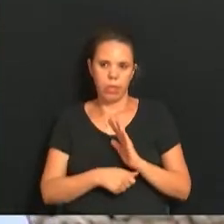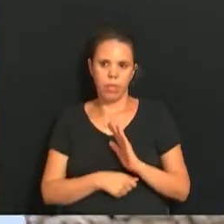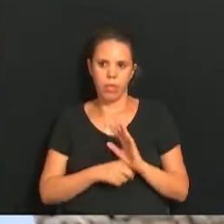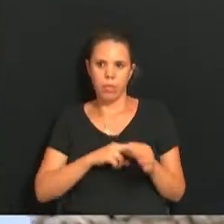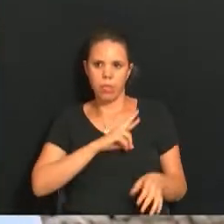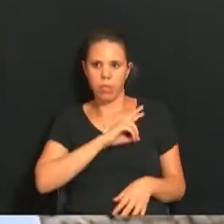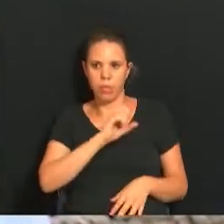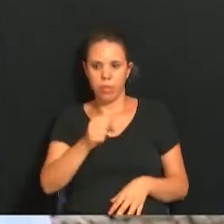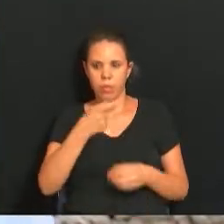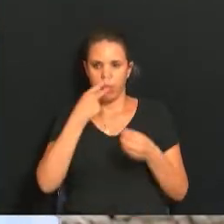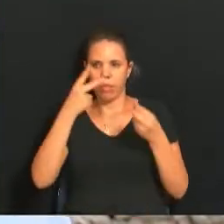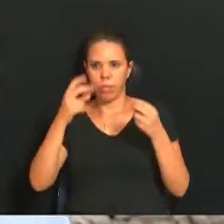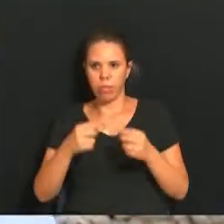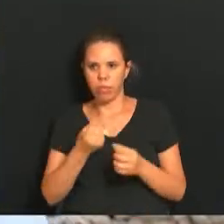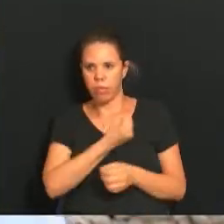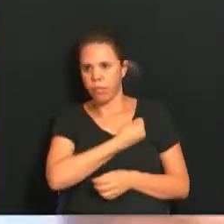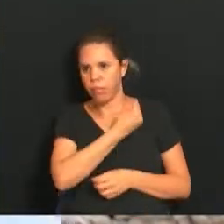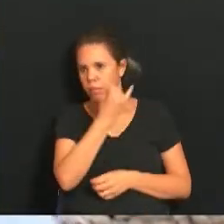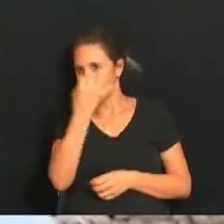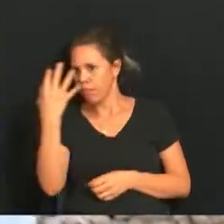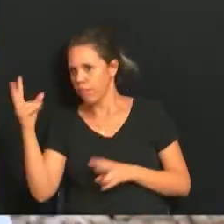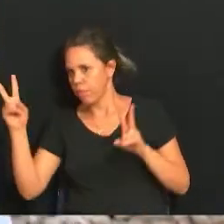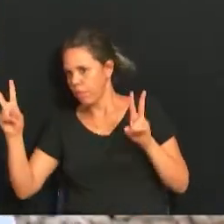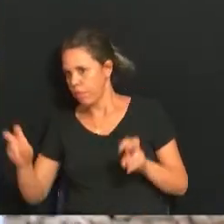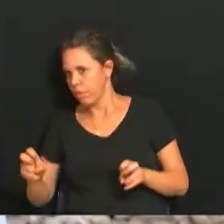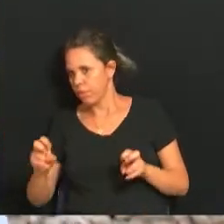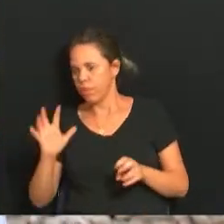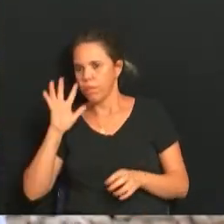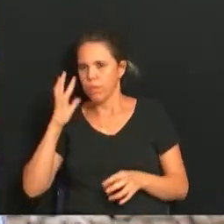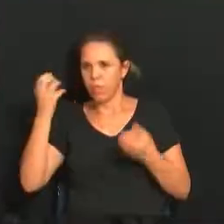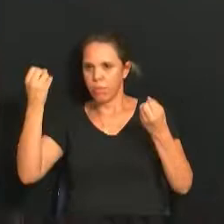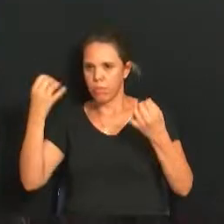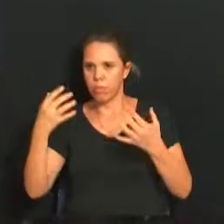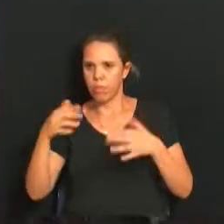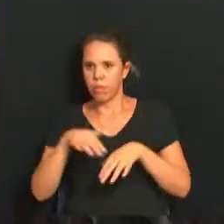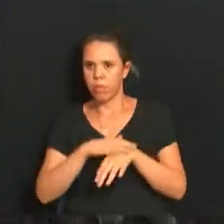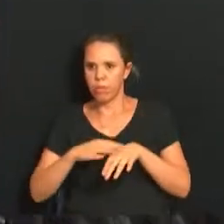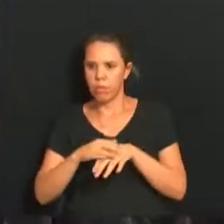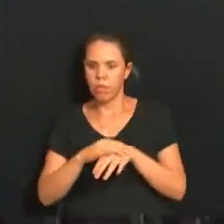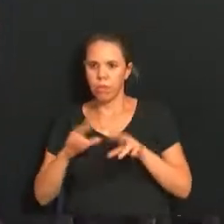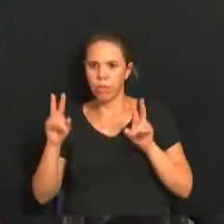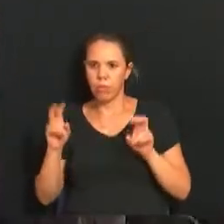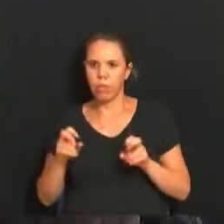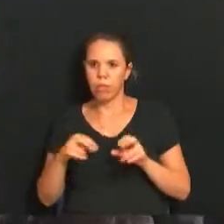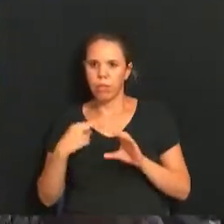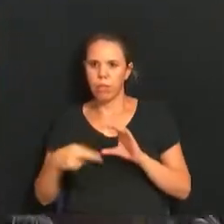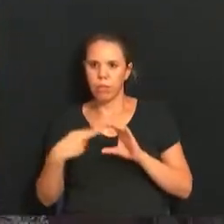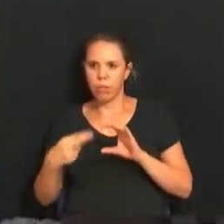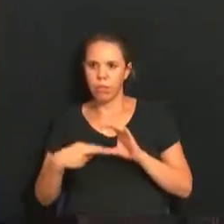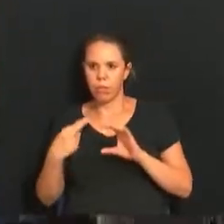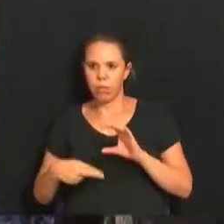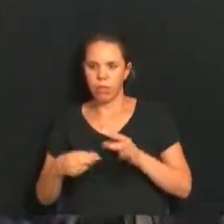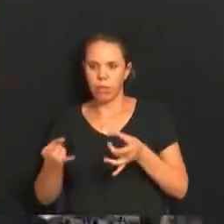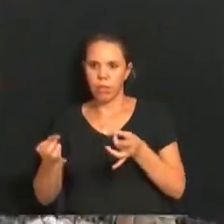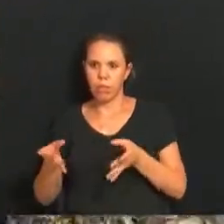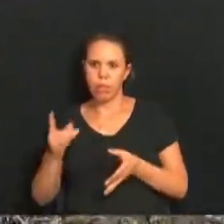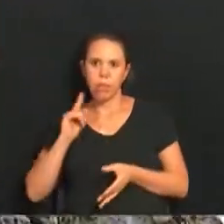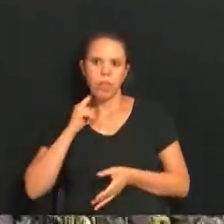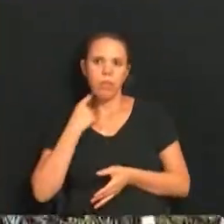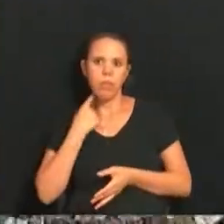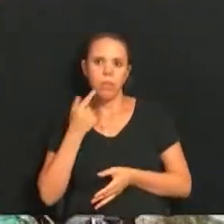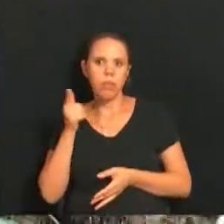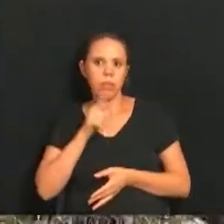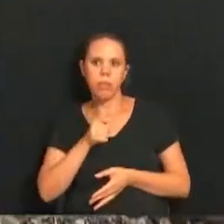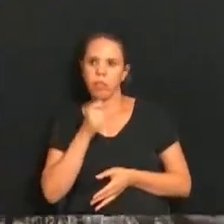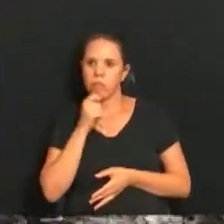Rossini mencionou inúmeros assuntos que podem ser abordados pela frente. A questão dos resíduos sólidos, né? Nós ainda não